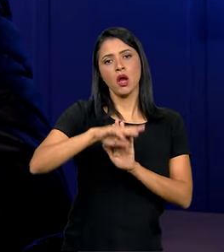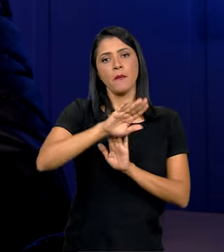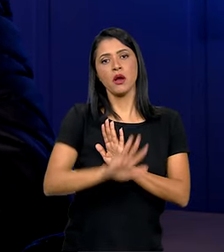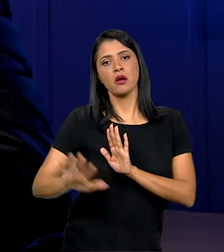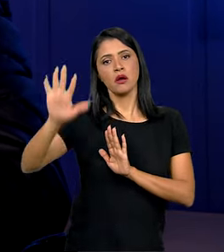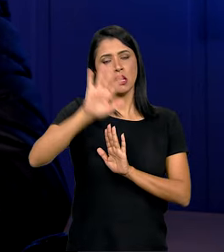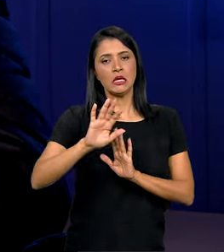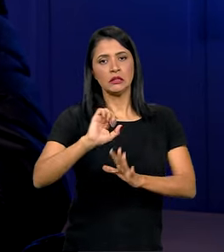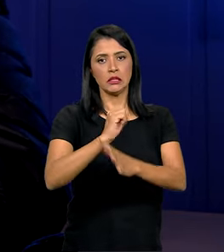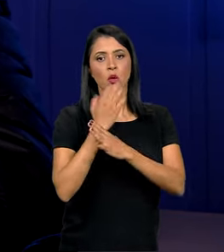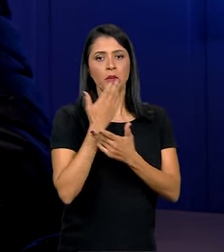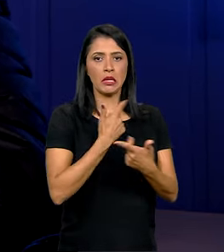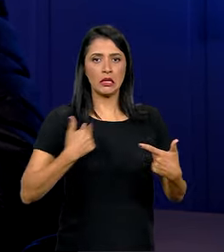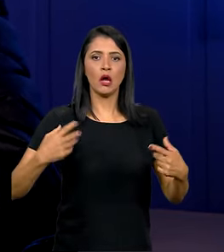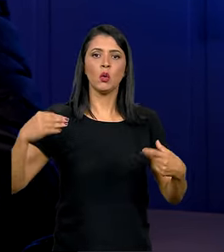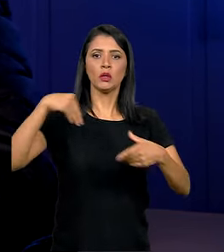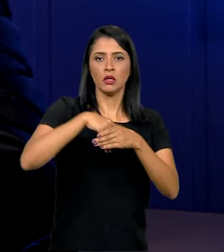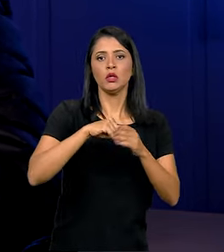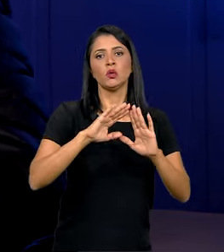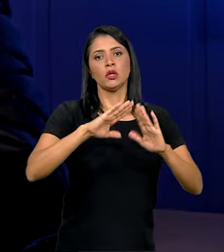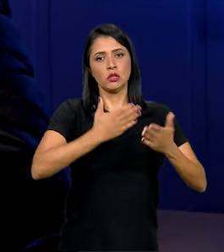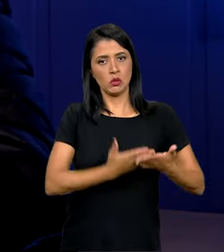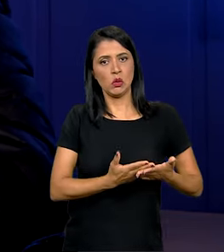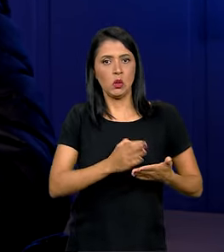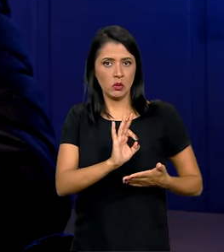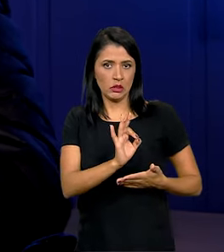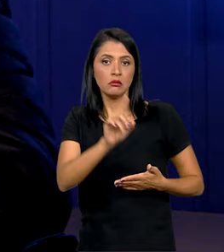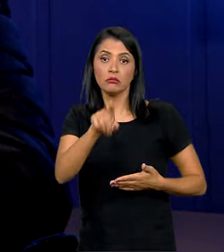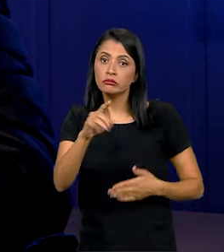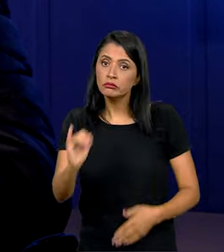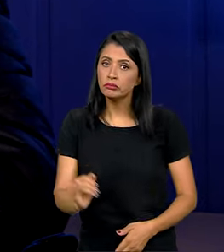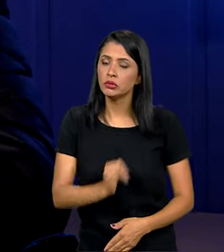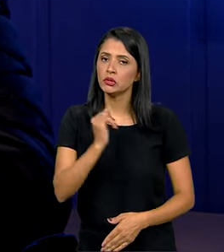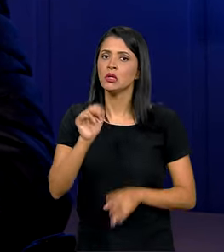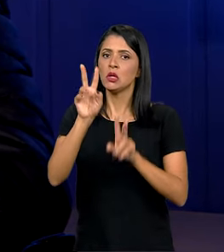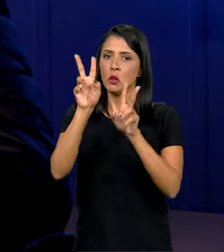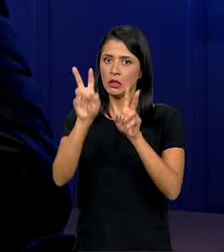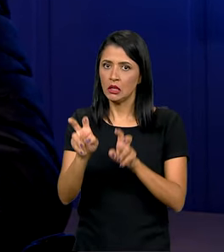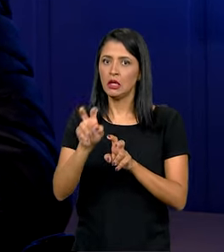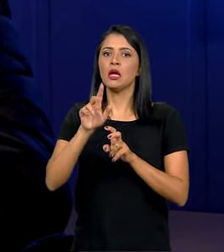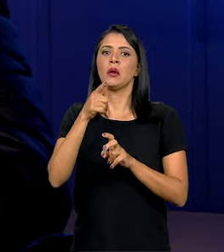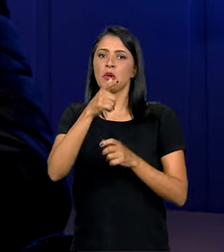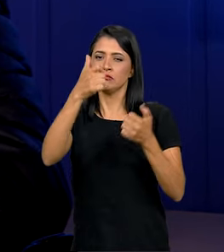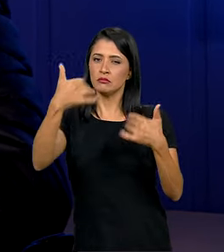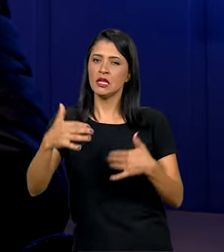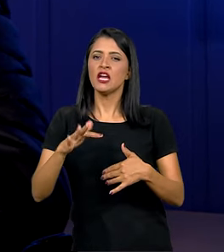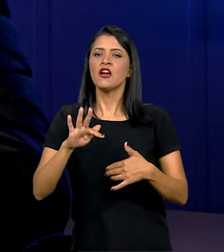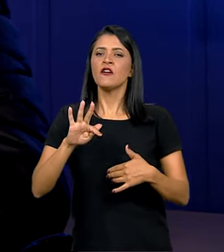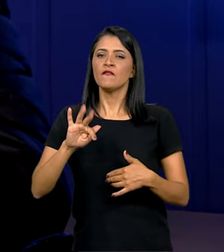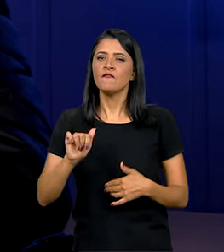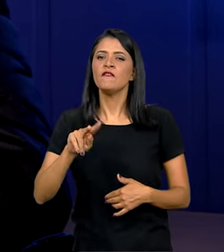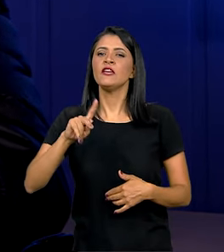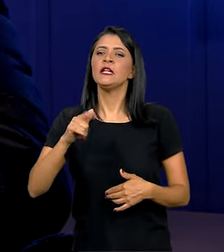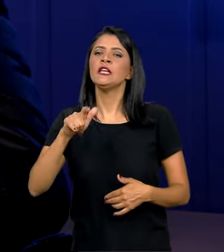de segurança alimentar associado à escola né Então isso é muito importante é um tema que o Philip traz muito fortemente que que o Brasil